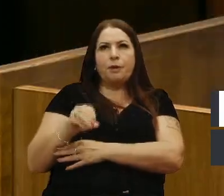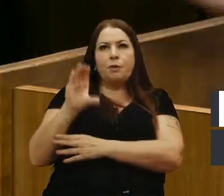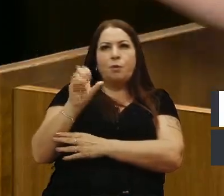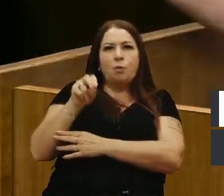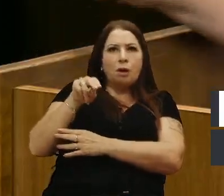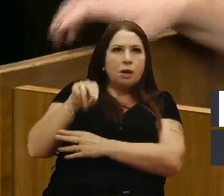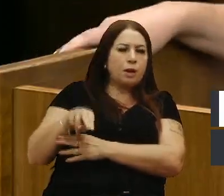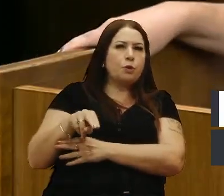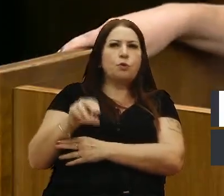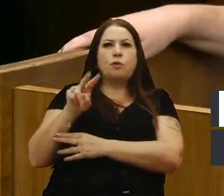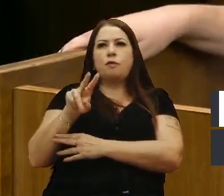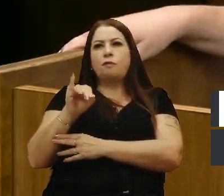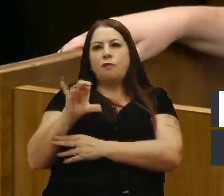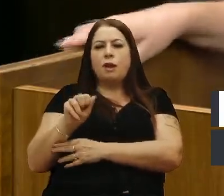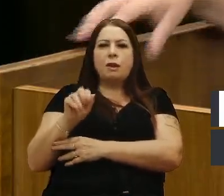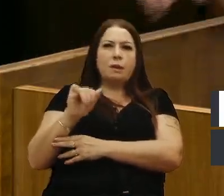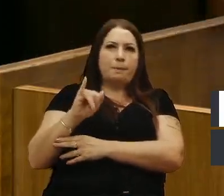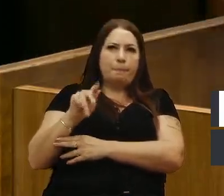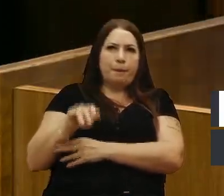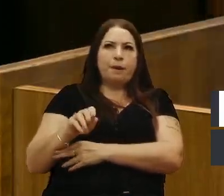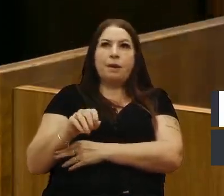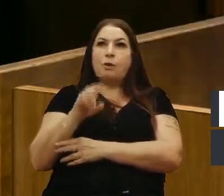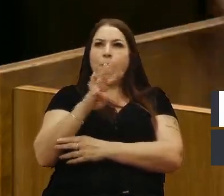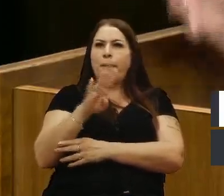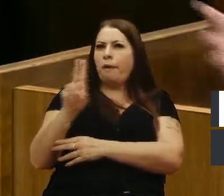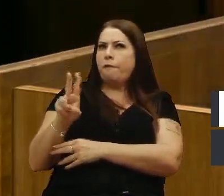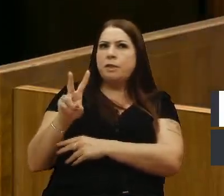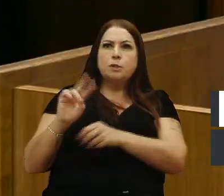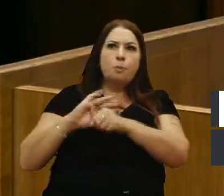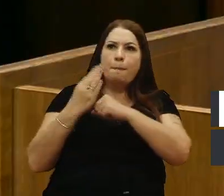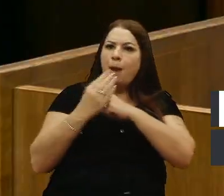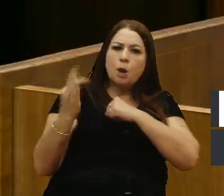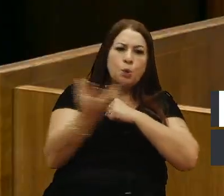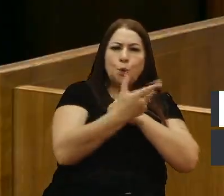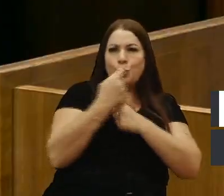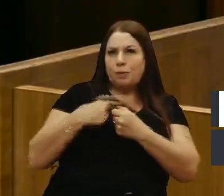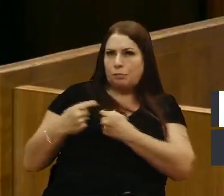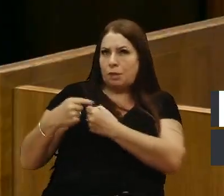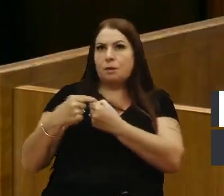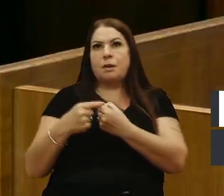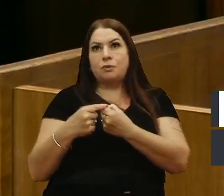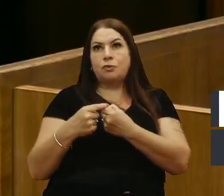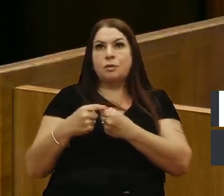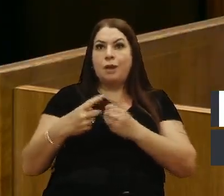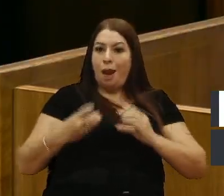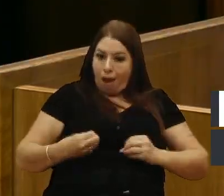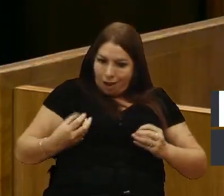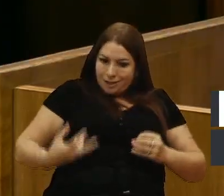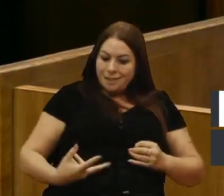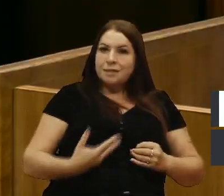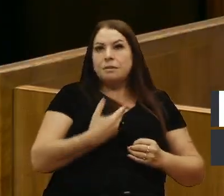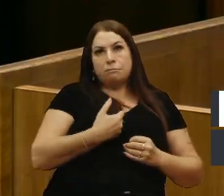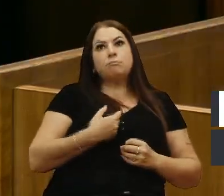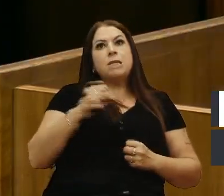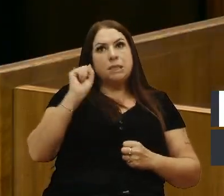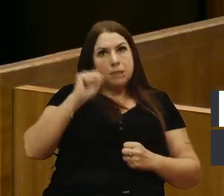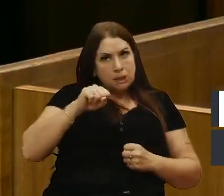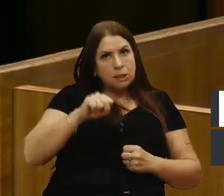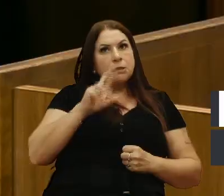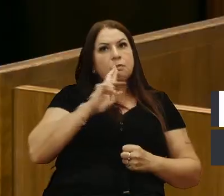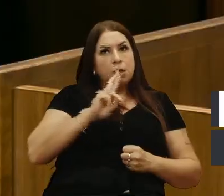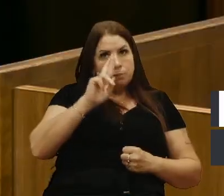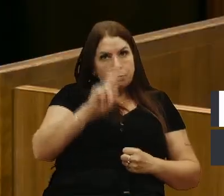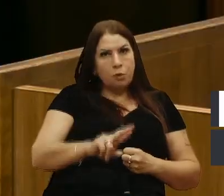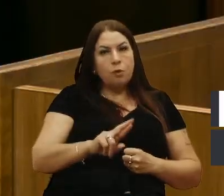Quênio, seja no Vila IP, seja no Bela Vista, nos bairros da nossa cidade. As castrações são sim